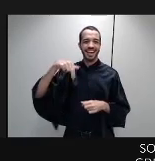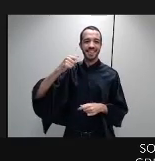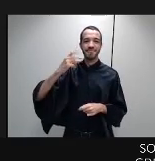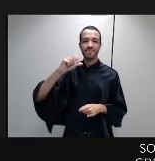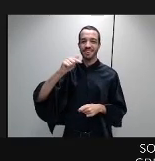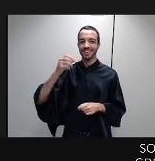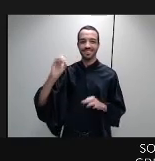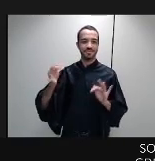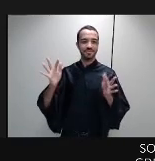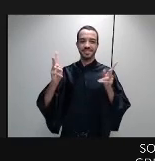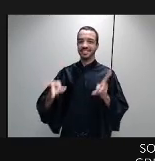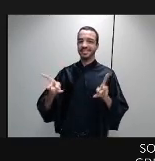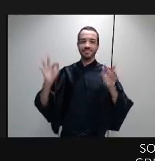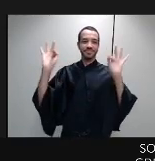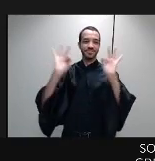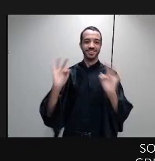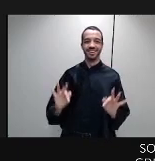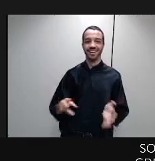último